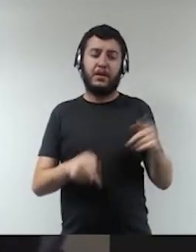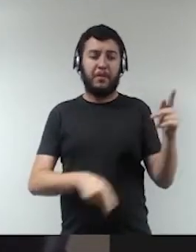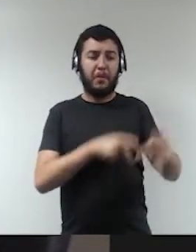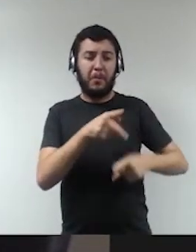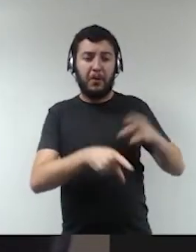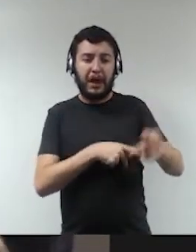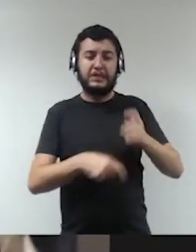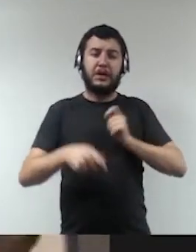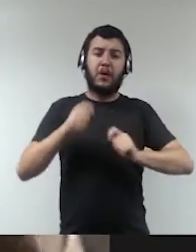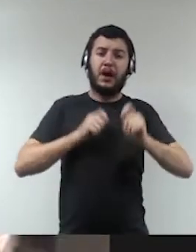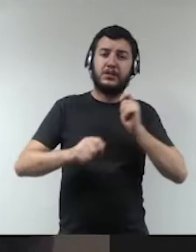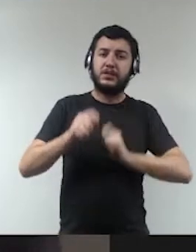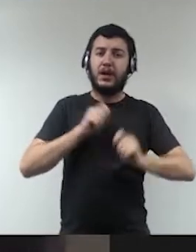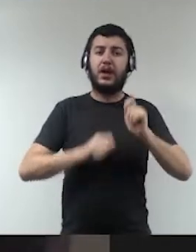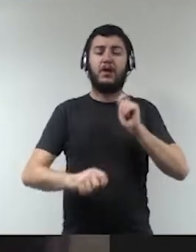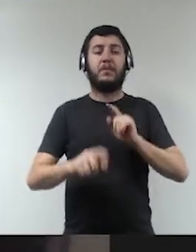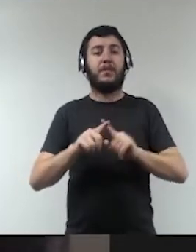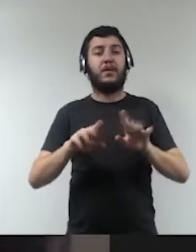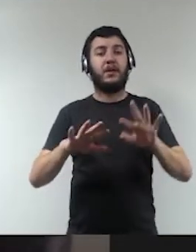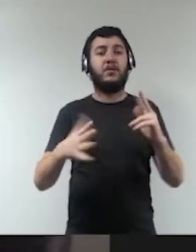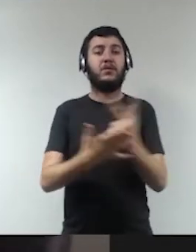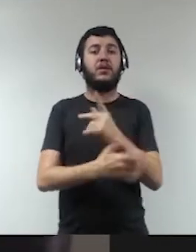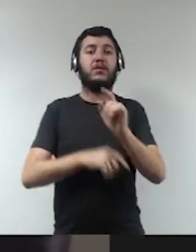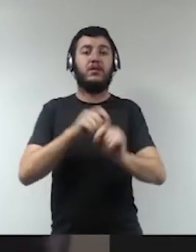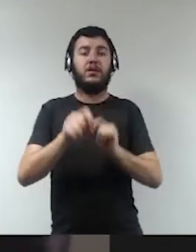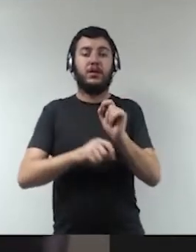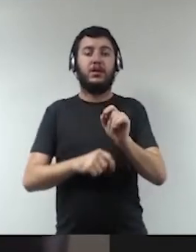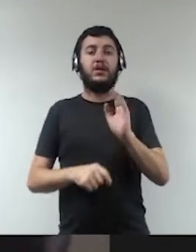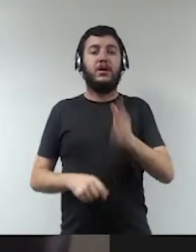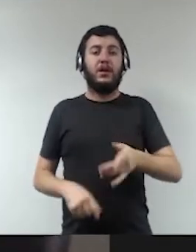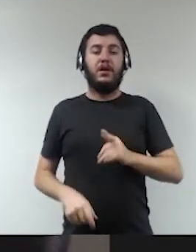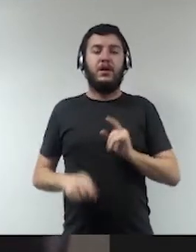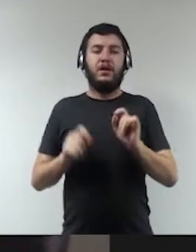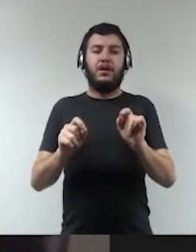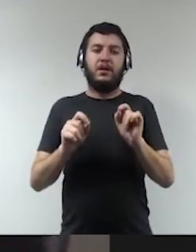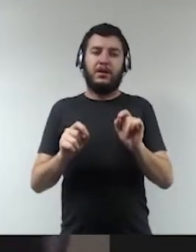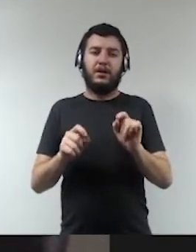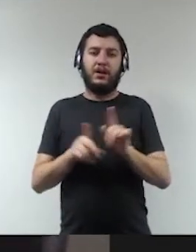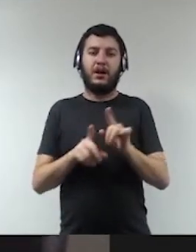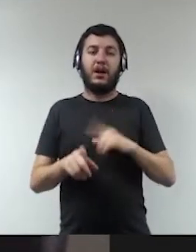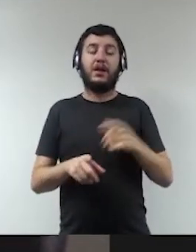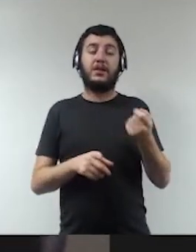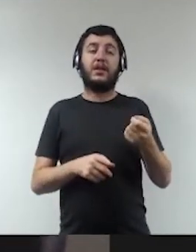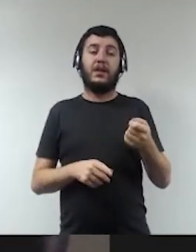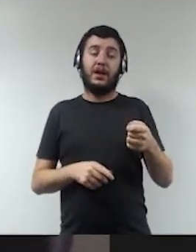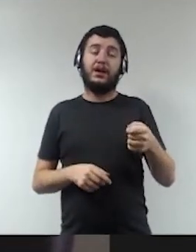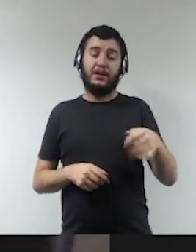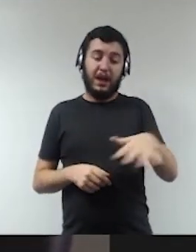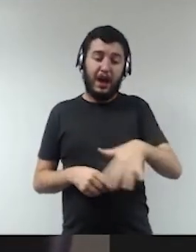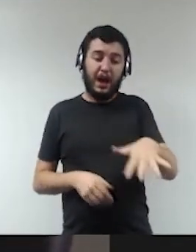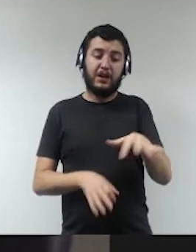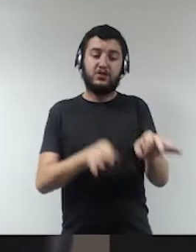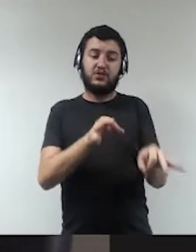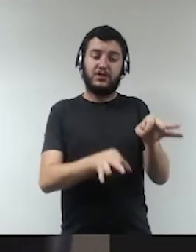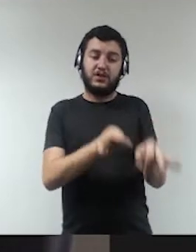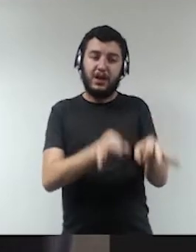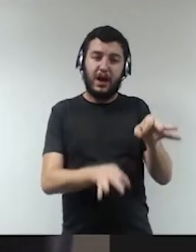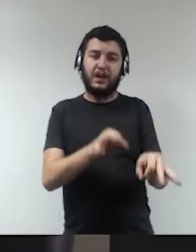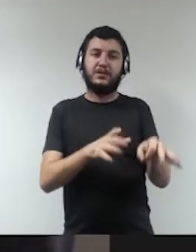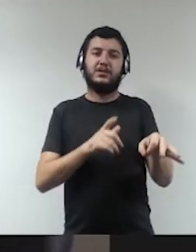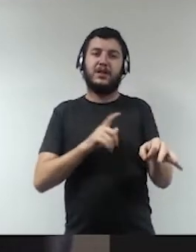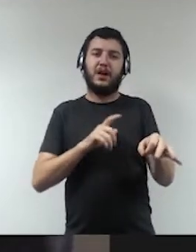população, completa o quadro atual de ampliação das demandas judiciais. Um outro